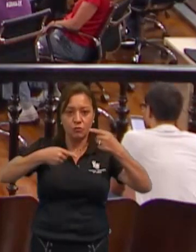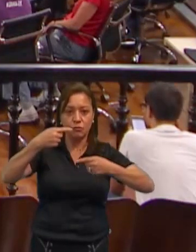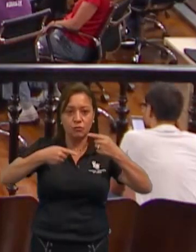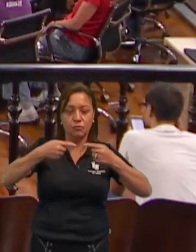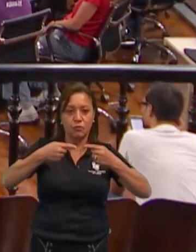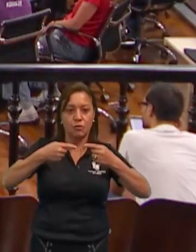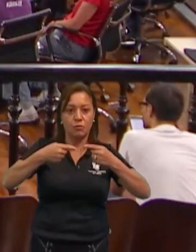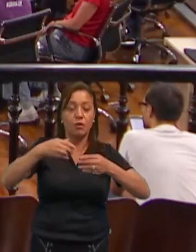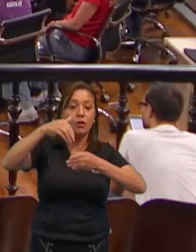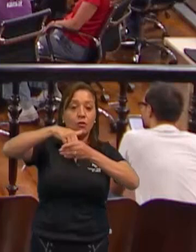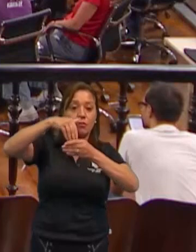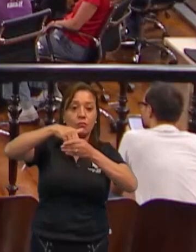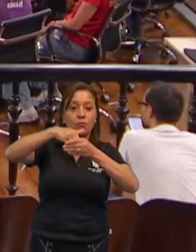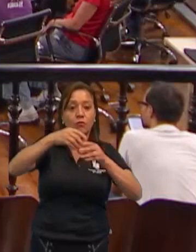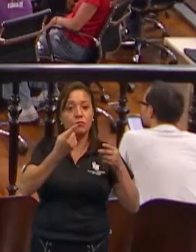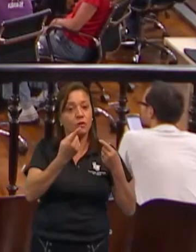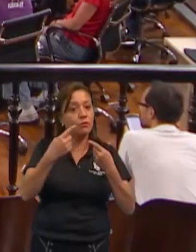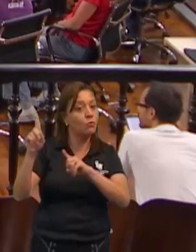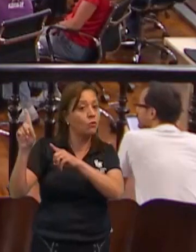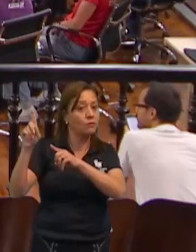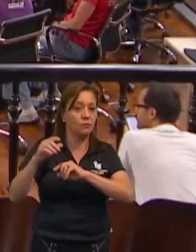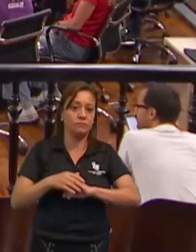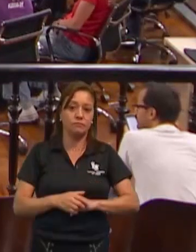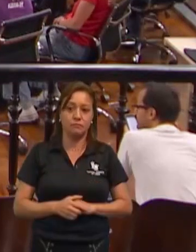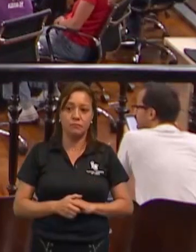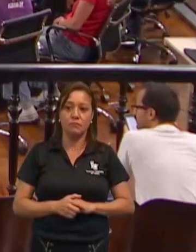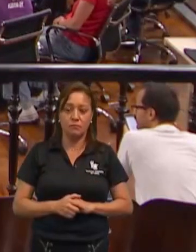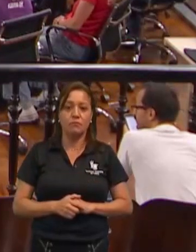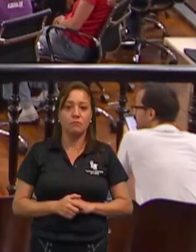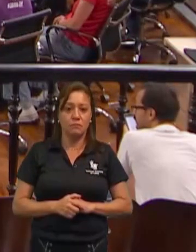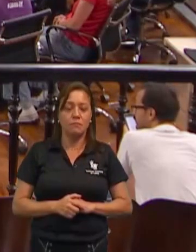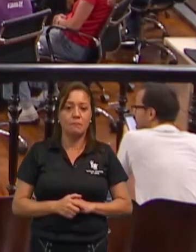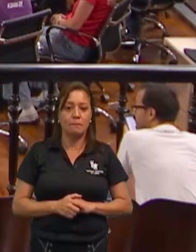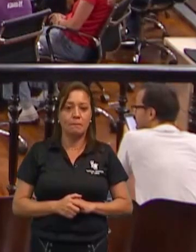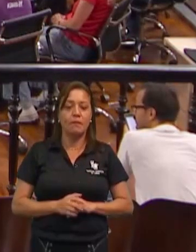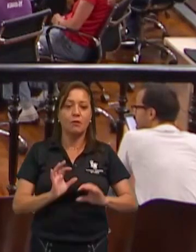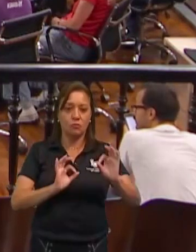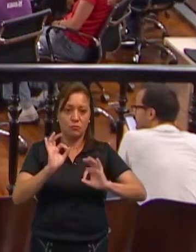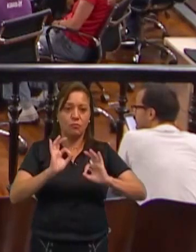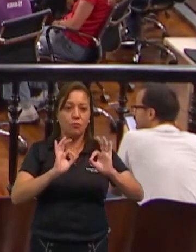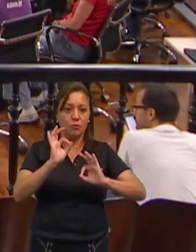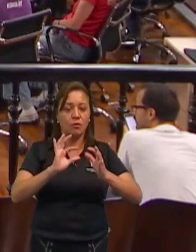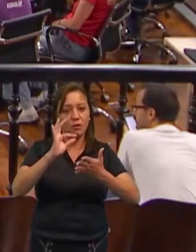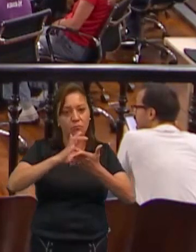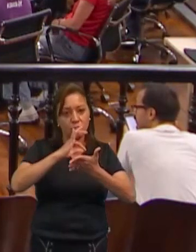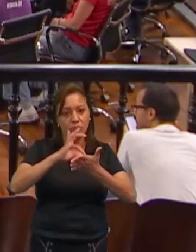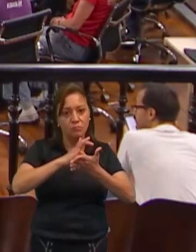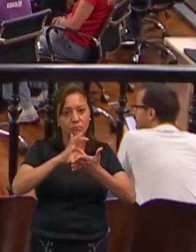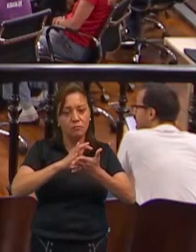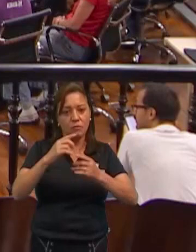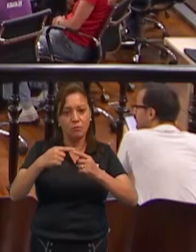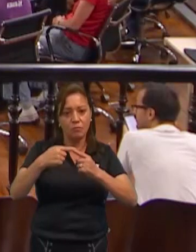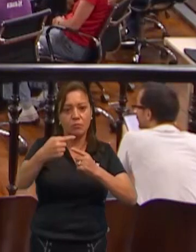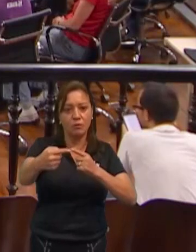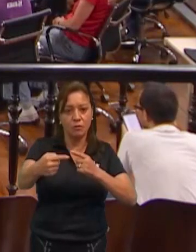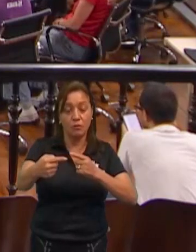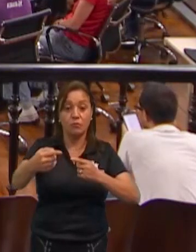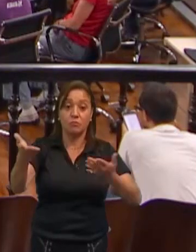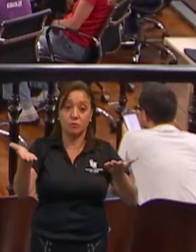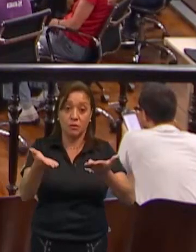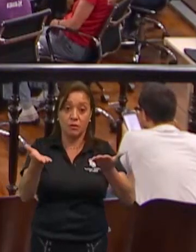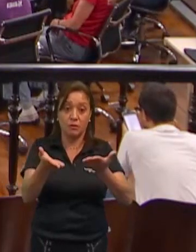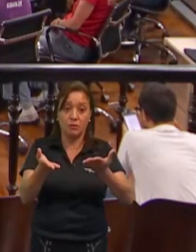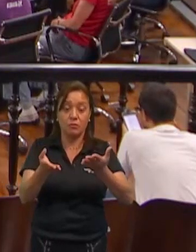vereador João Wagner. Tá, não tem problema não, vereador. É, a gente vai fazer a sua manifestação logo em seguida, porque o projeto está em